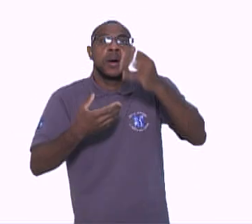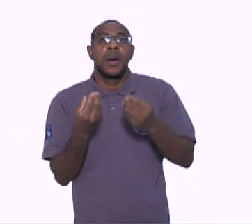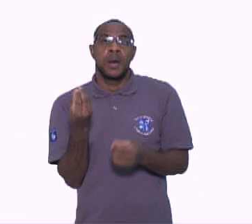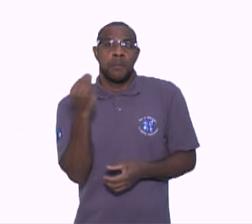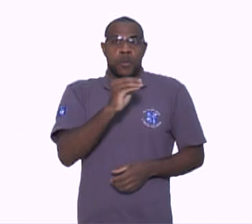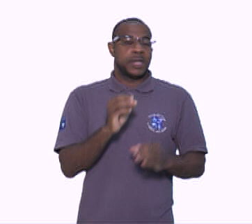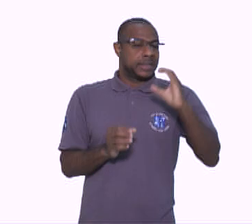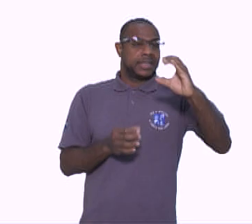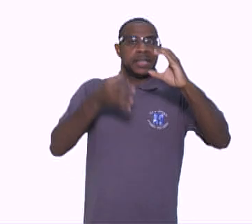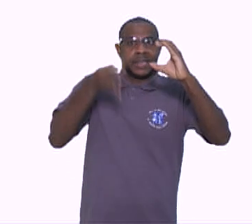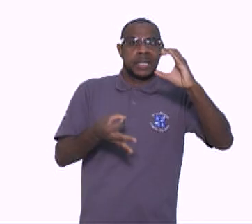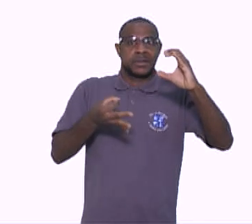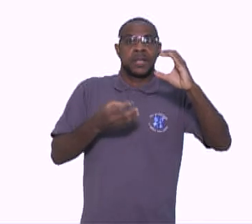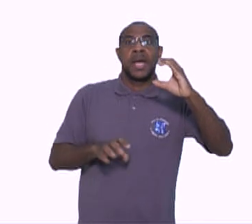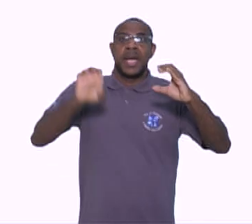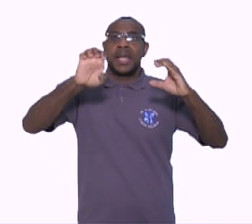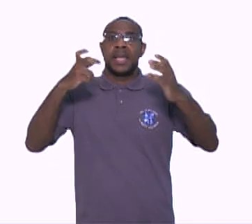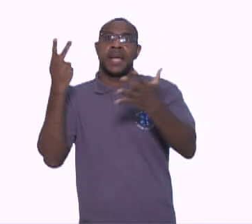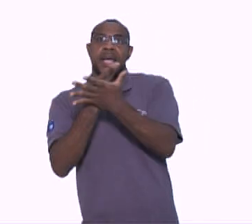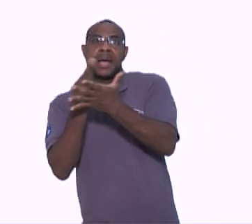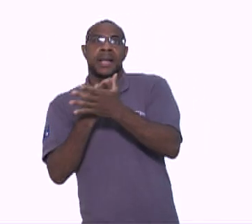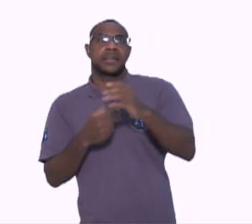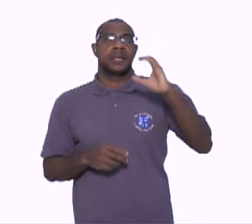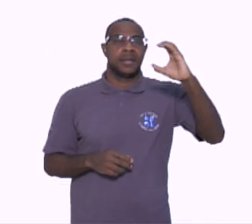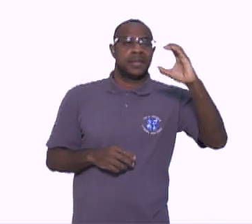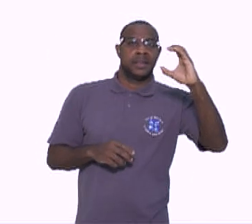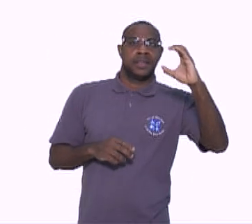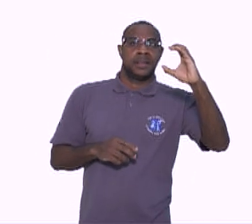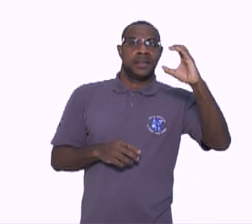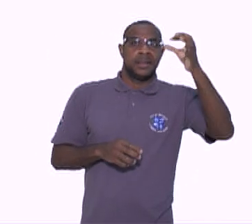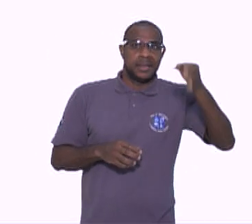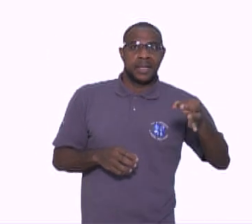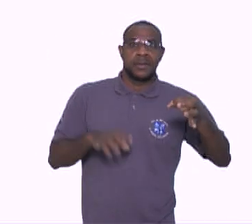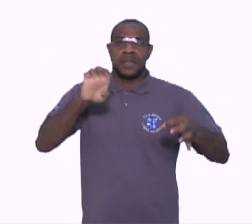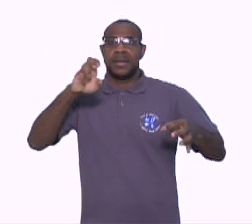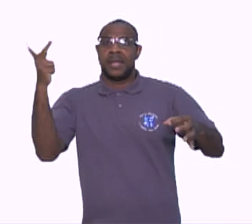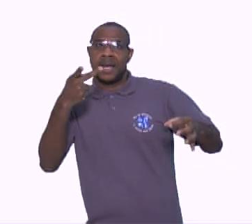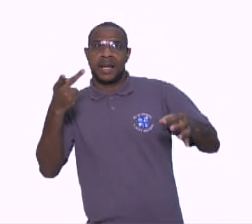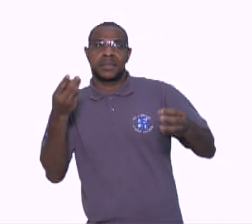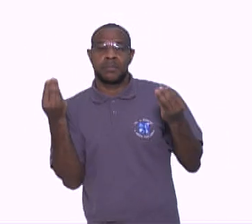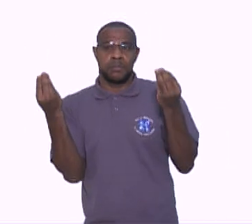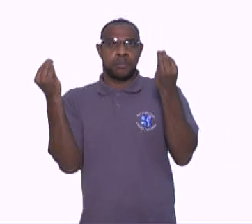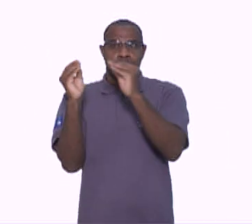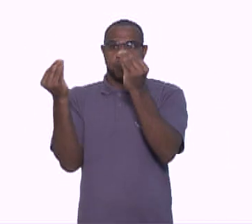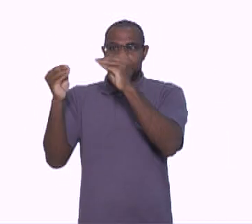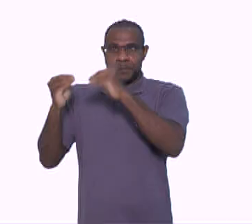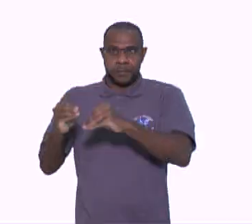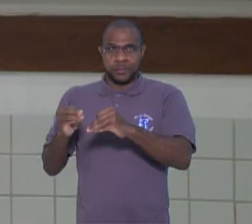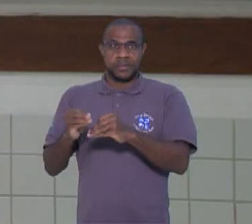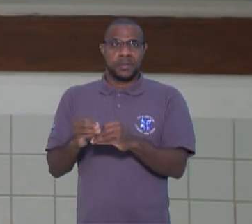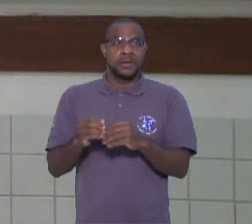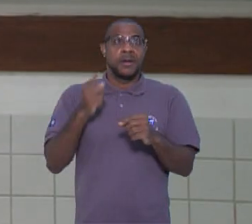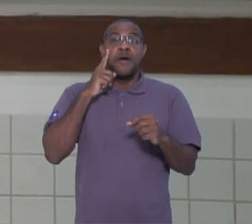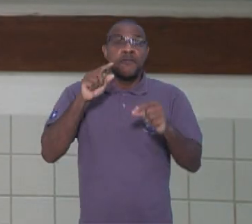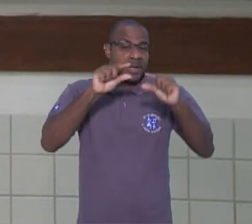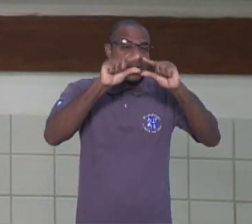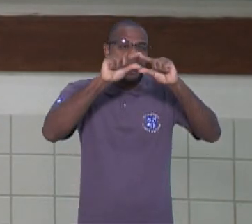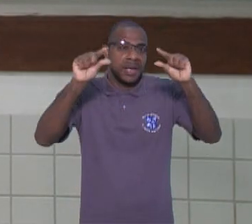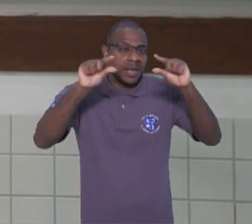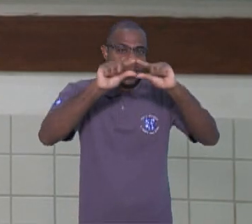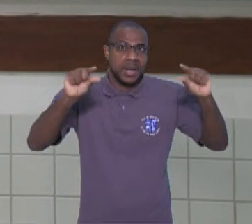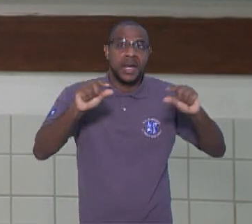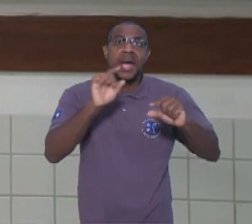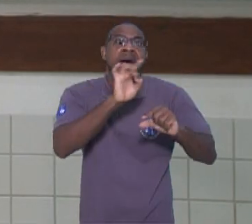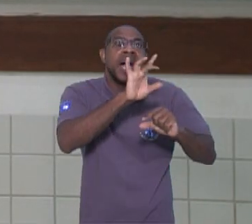questão correta e E para a questão errada, referente a cada equação, ok? Então agora, meu